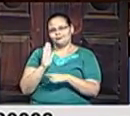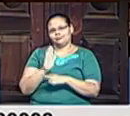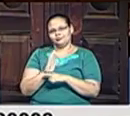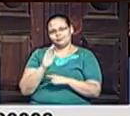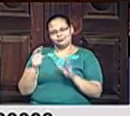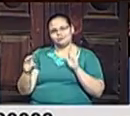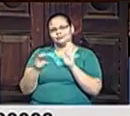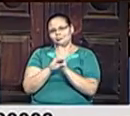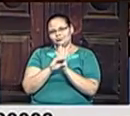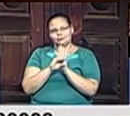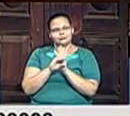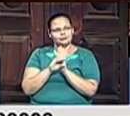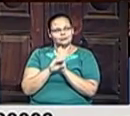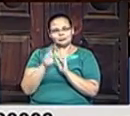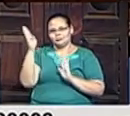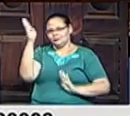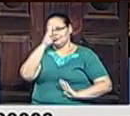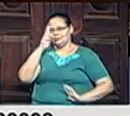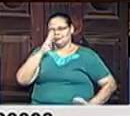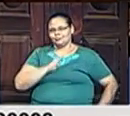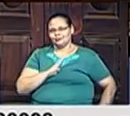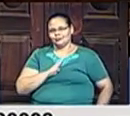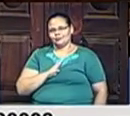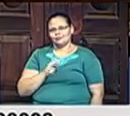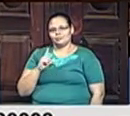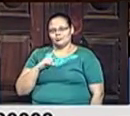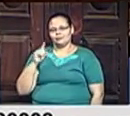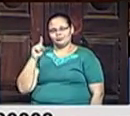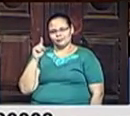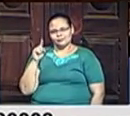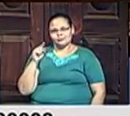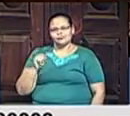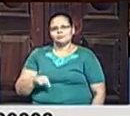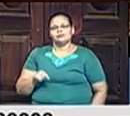da Constituição brasileira. Lá está